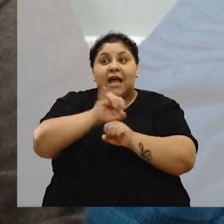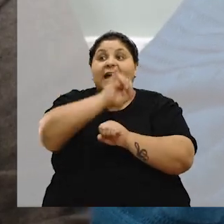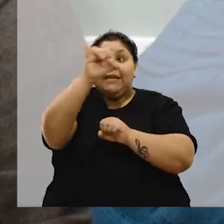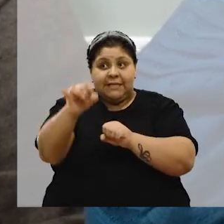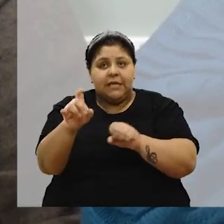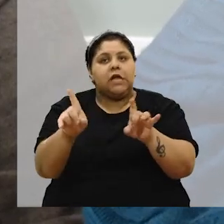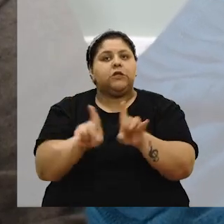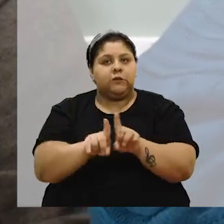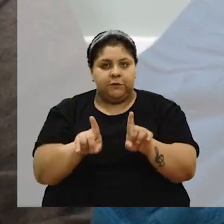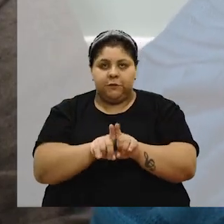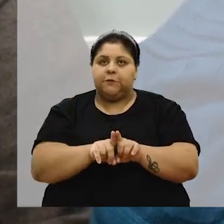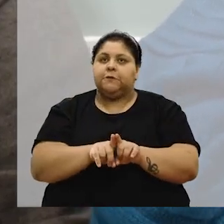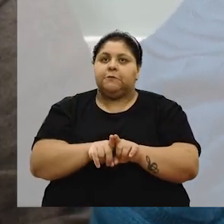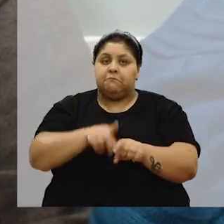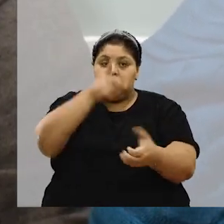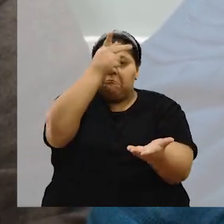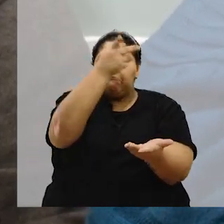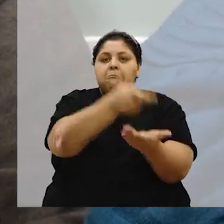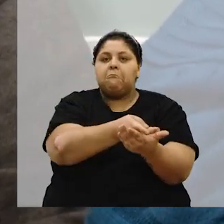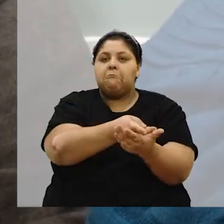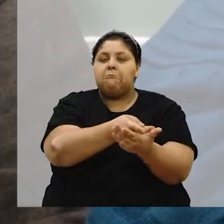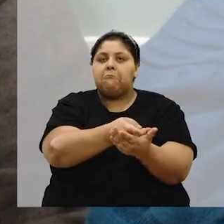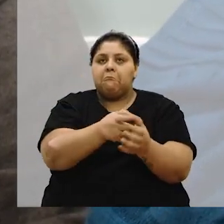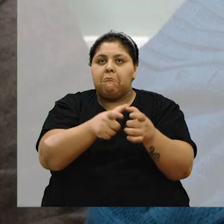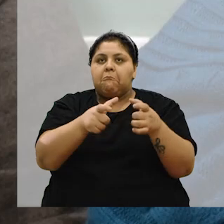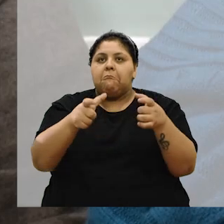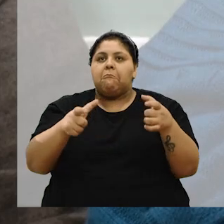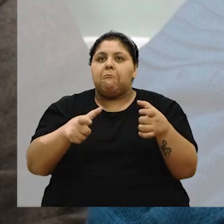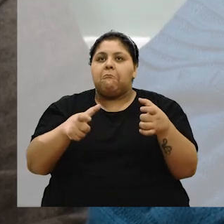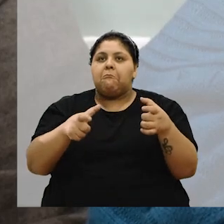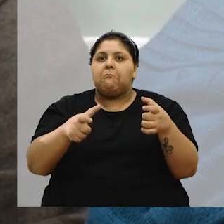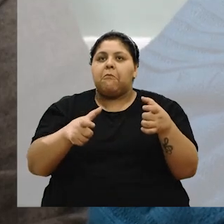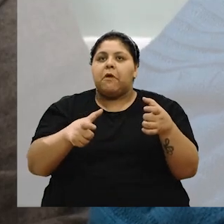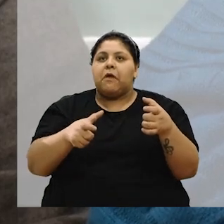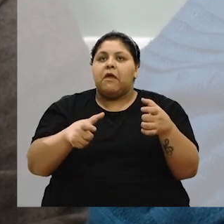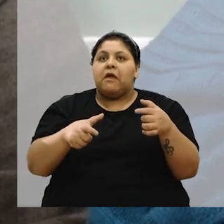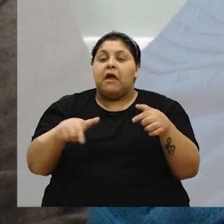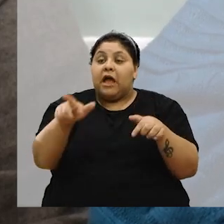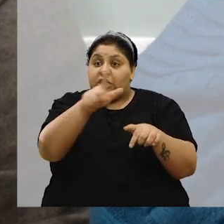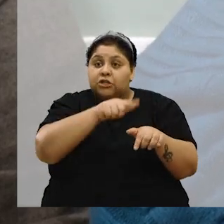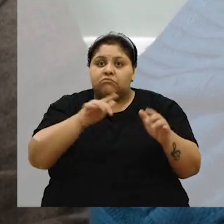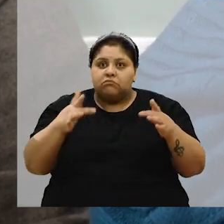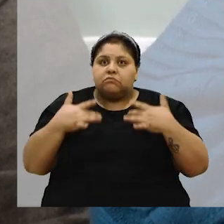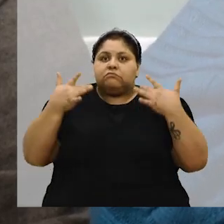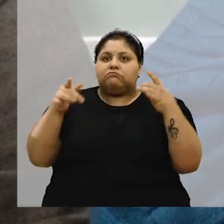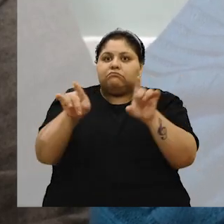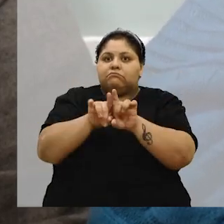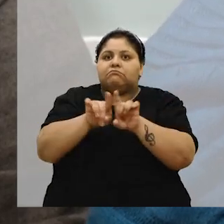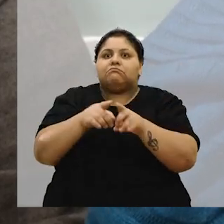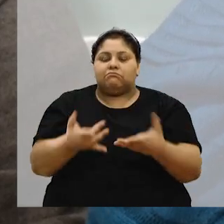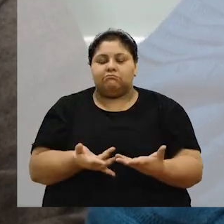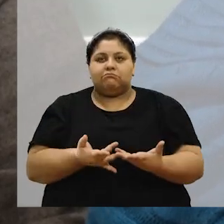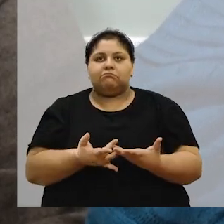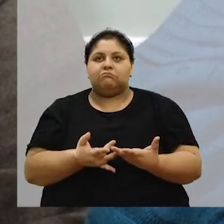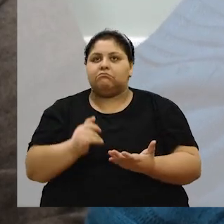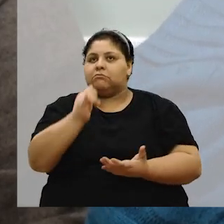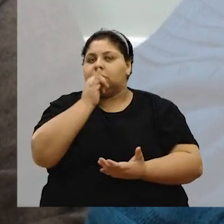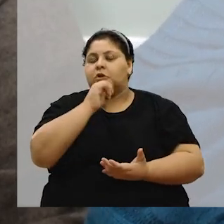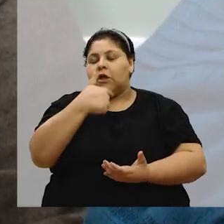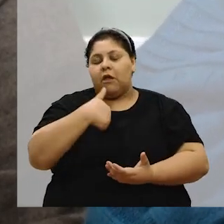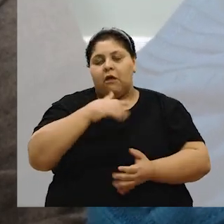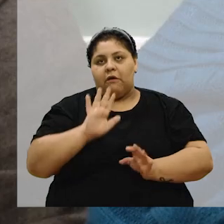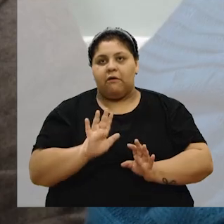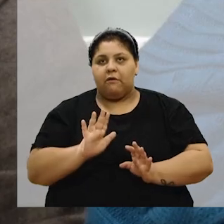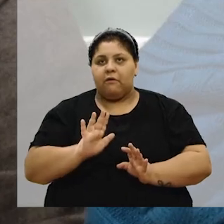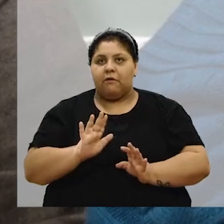uma projeção internacional, grandes premiações. Isso promove uma integração que às vezes a gente até pega de surpresa, né?